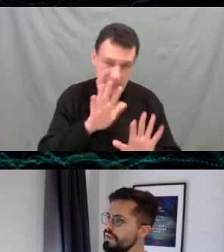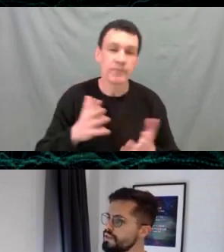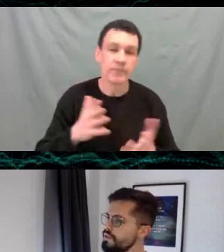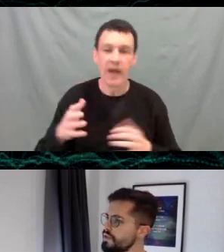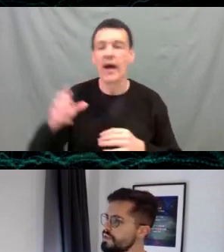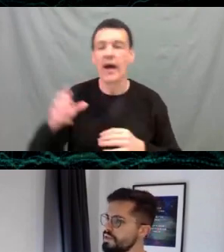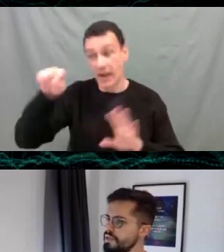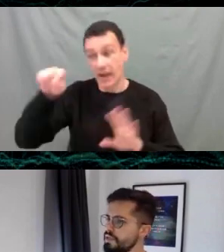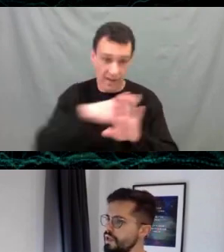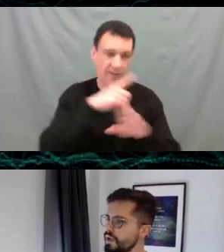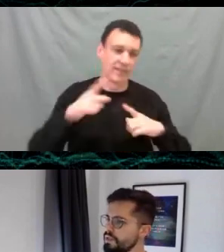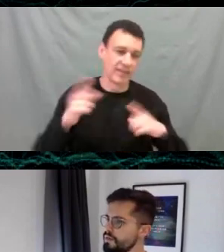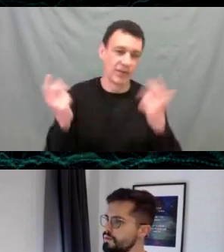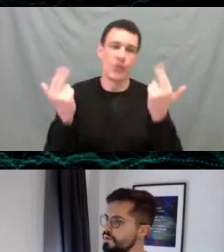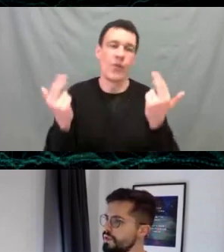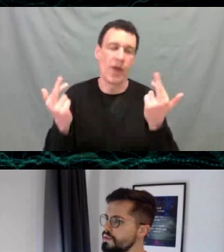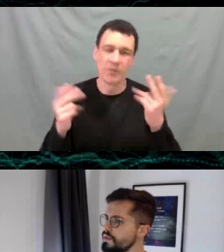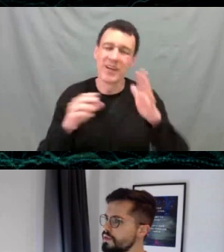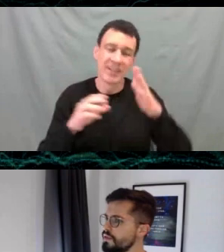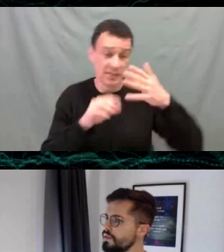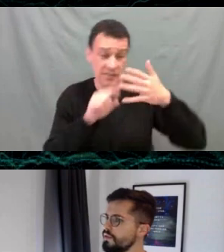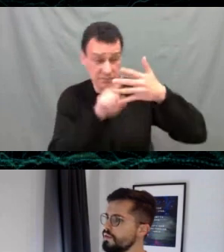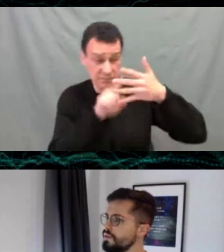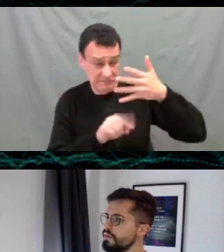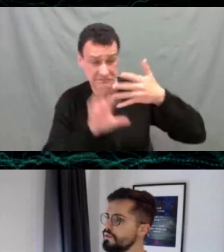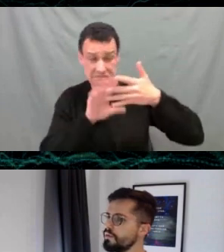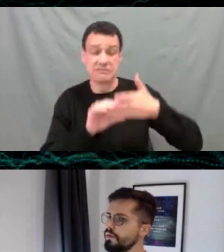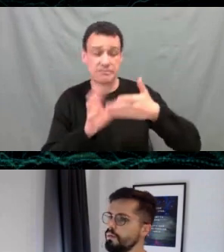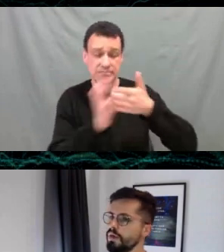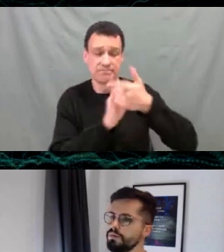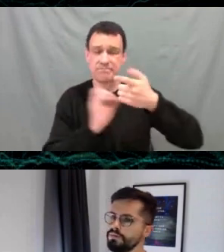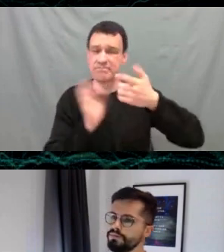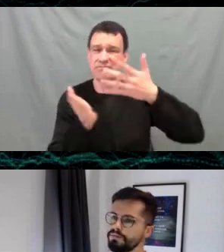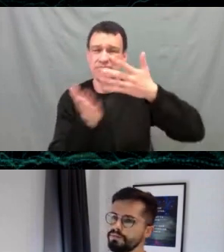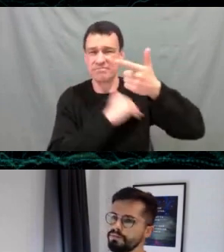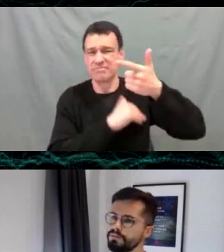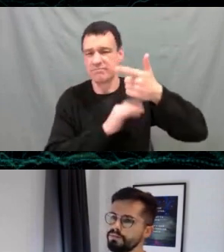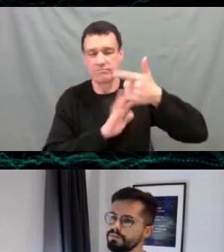deixa matar essas outras distâncias aqui porque a nossa importante opa